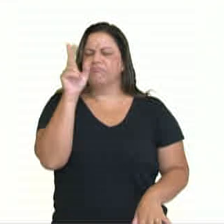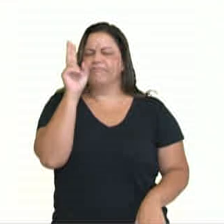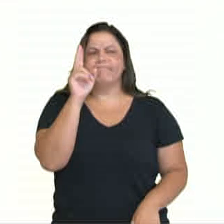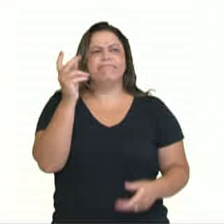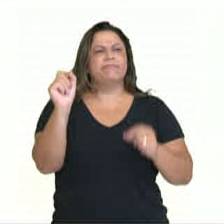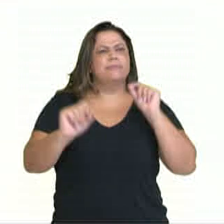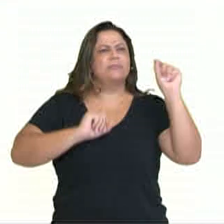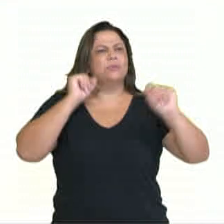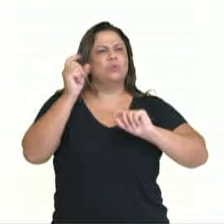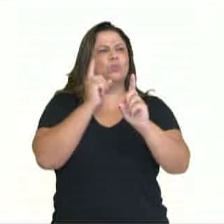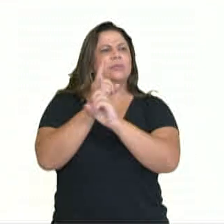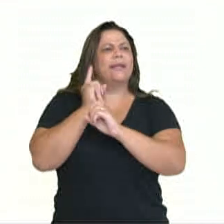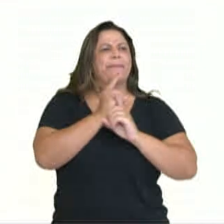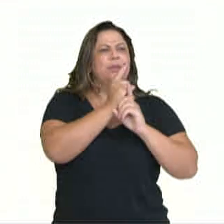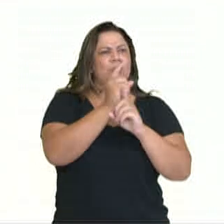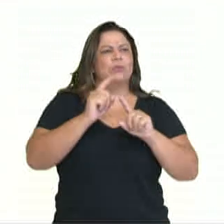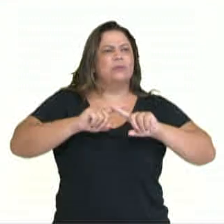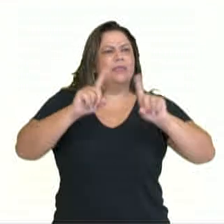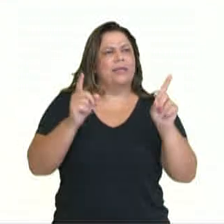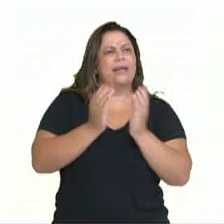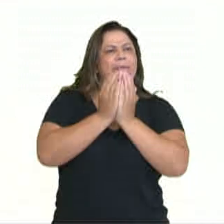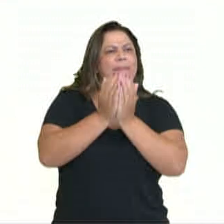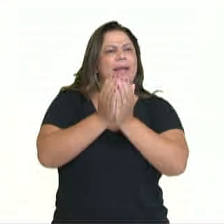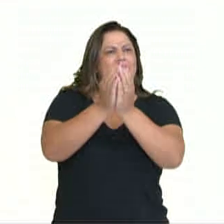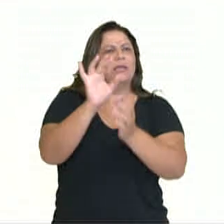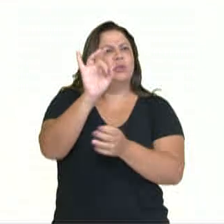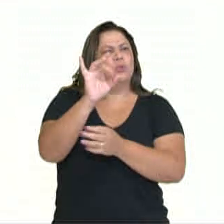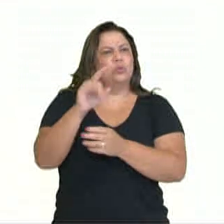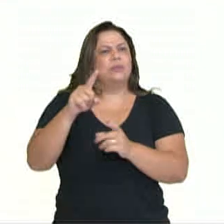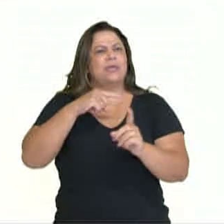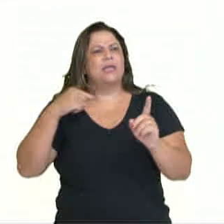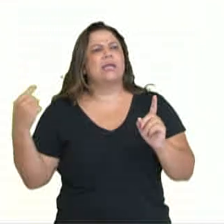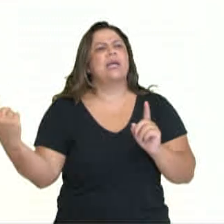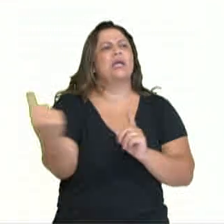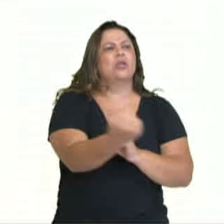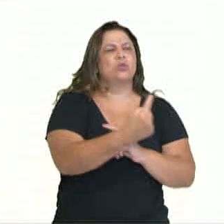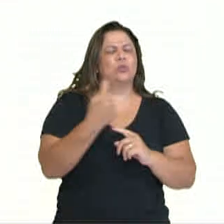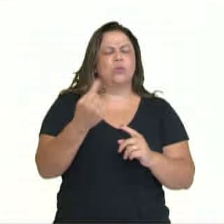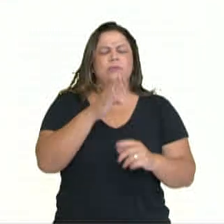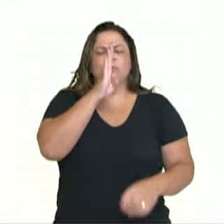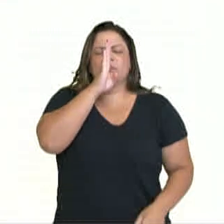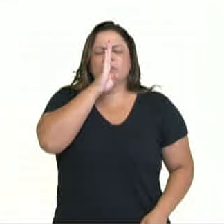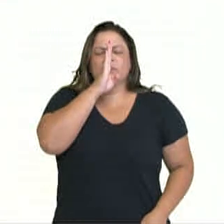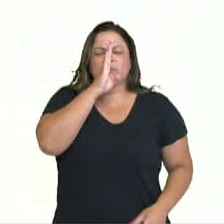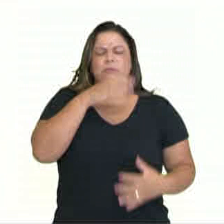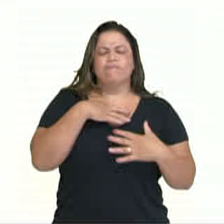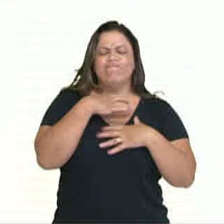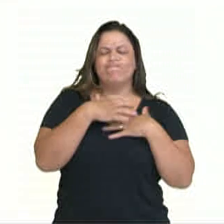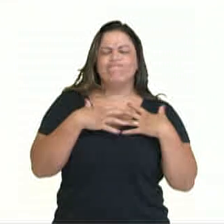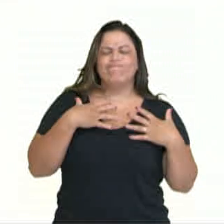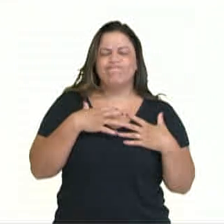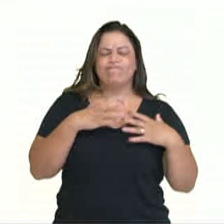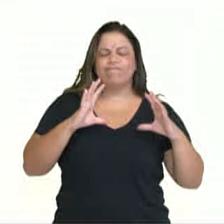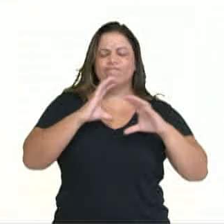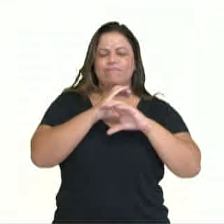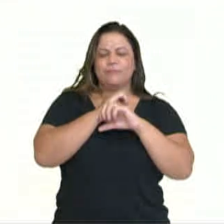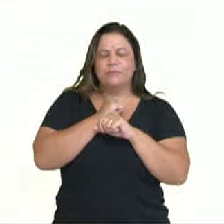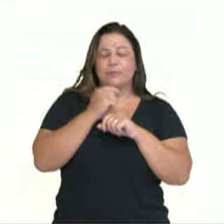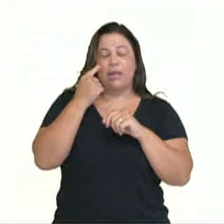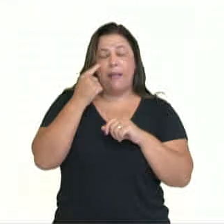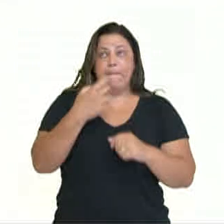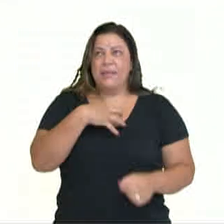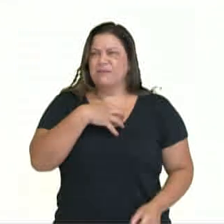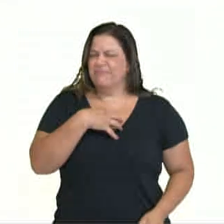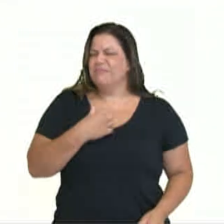barca. Só sei que em redor tudo era silêncio e treva, e que me sentia bem naquela solidão.